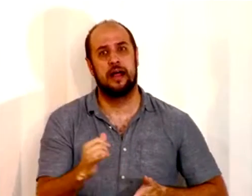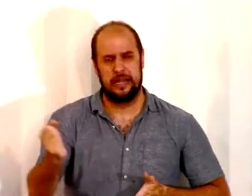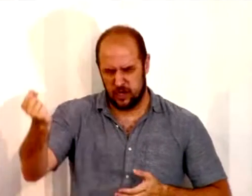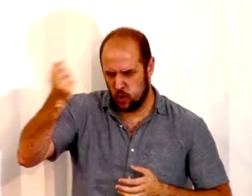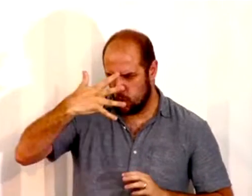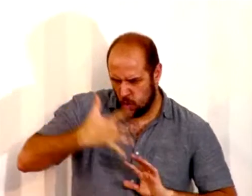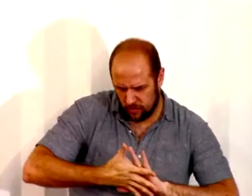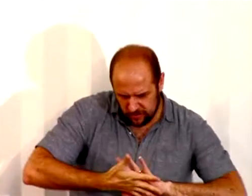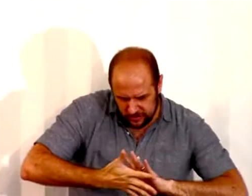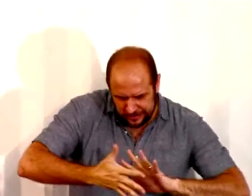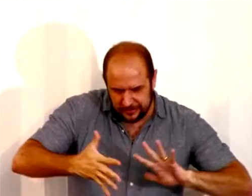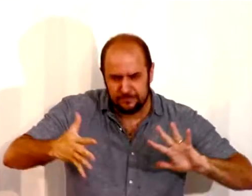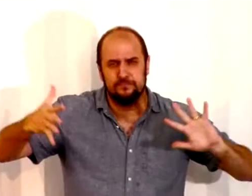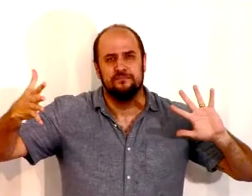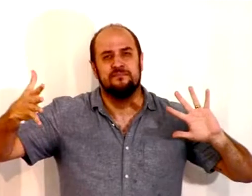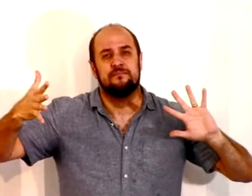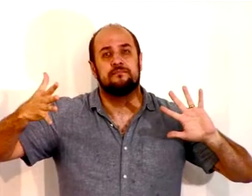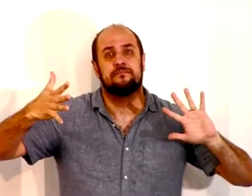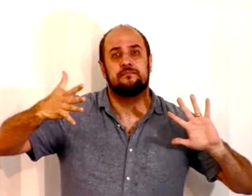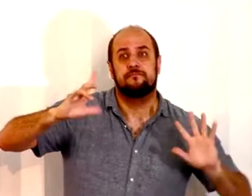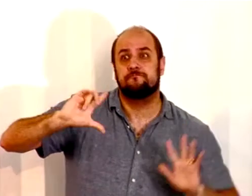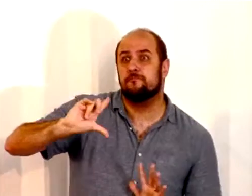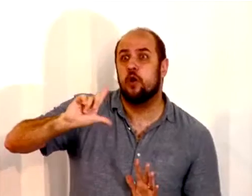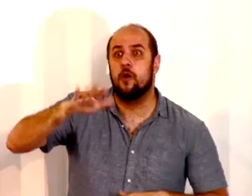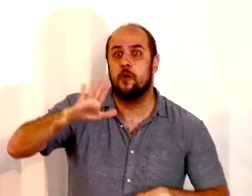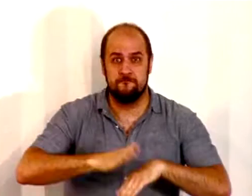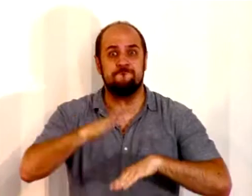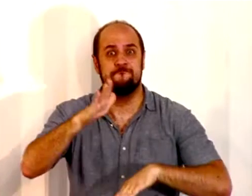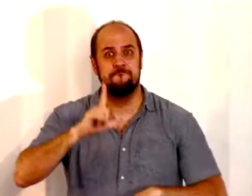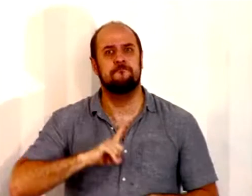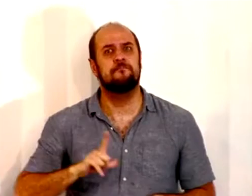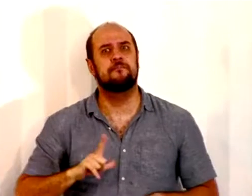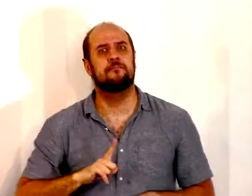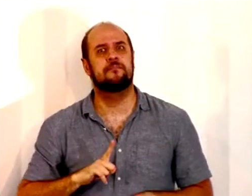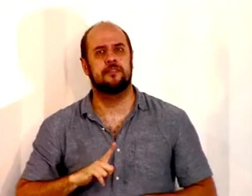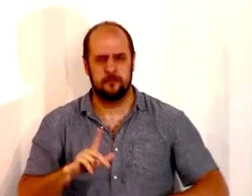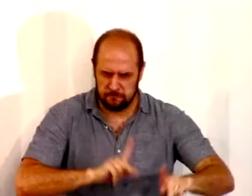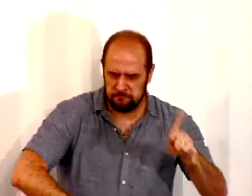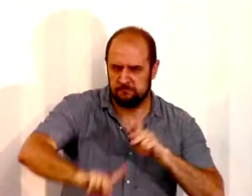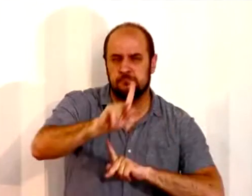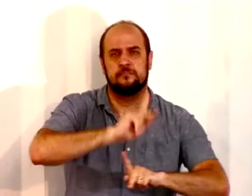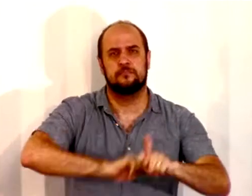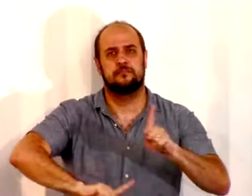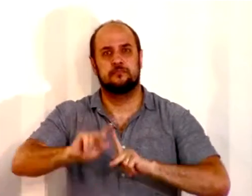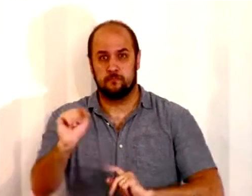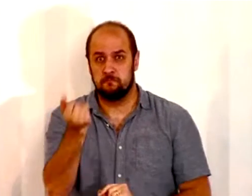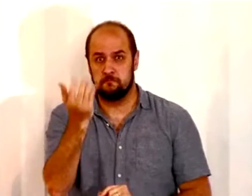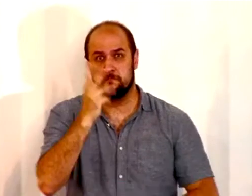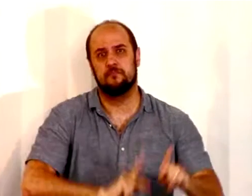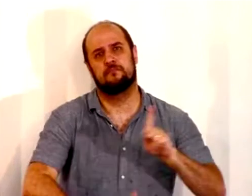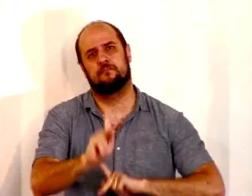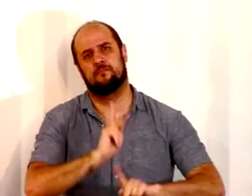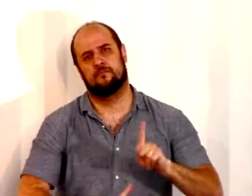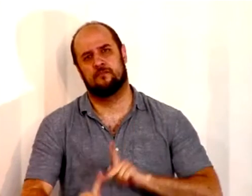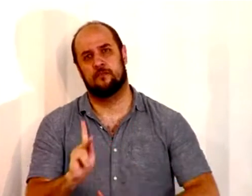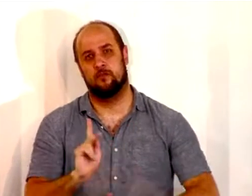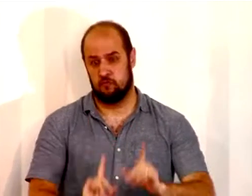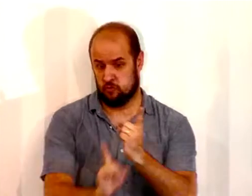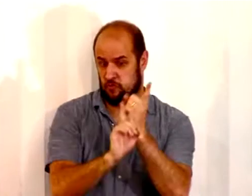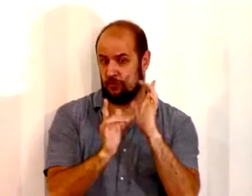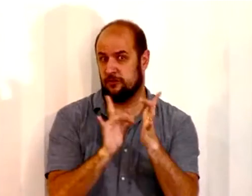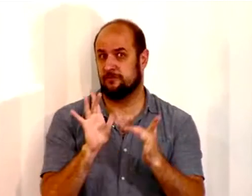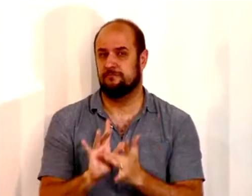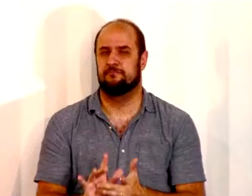que resplandece nas trevas, outra coisa vai acontecer no meio do povo. Isso acontece no povo quando tem contato com